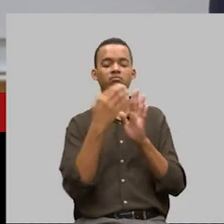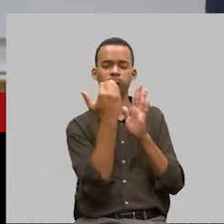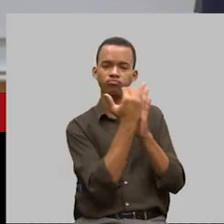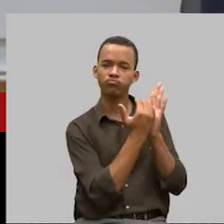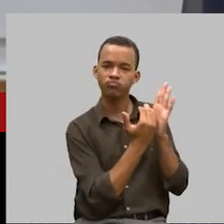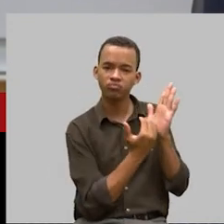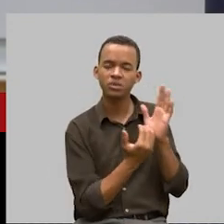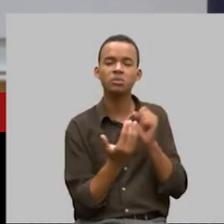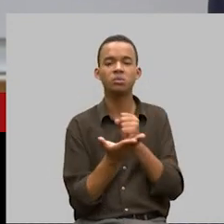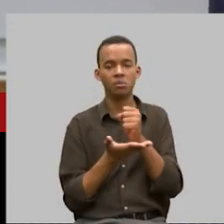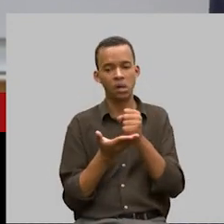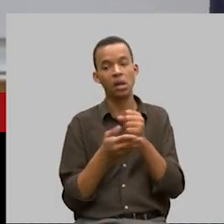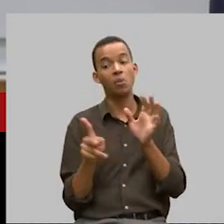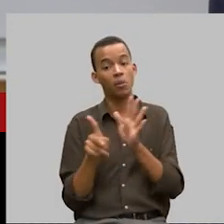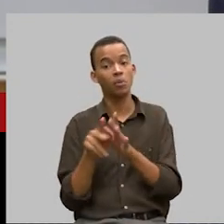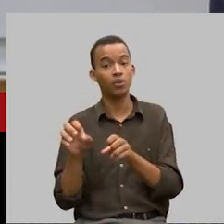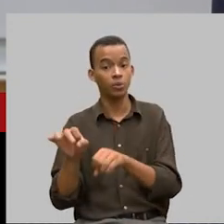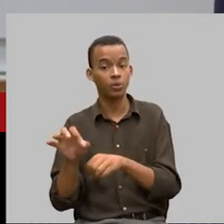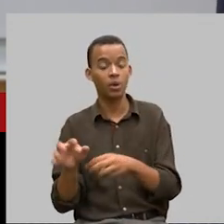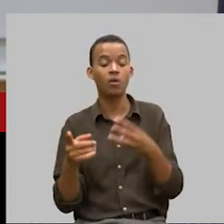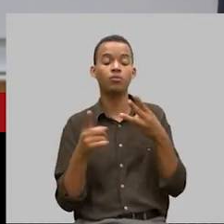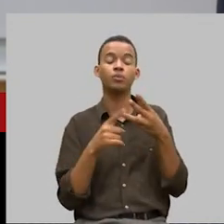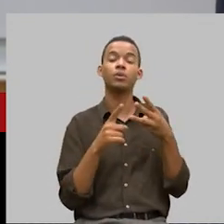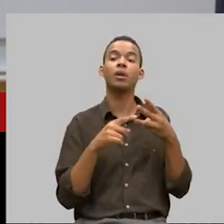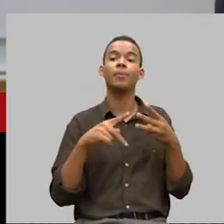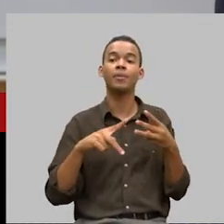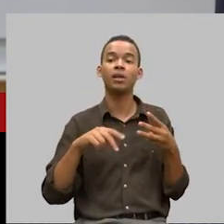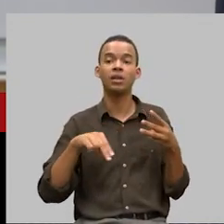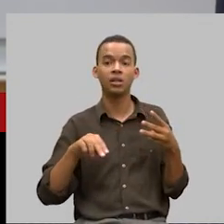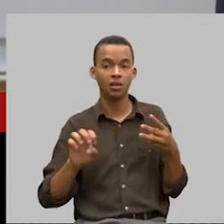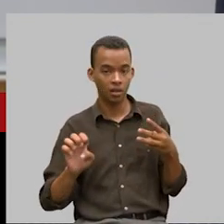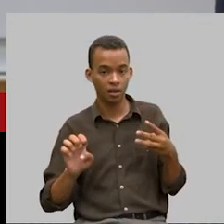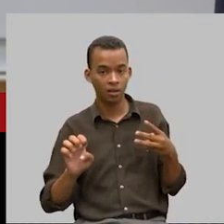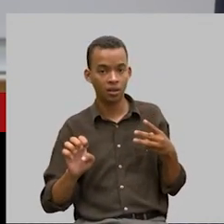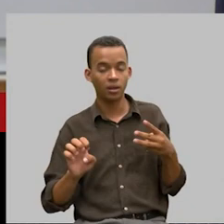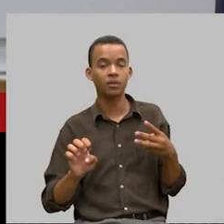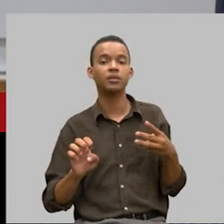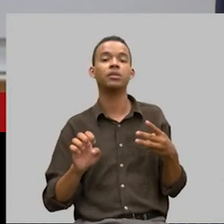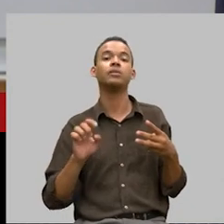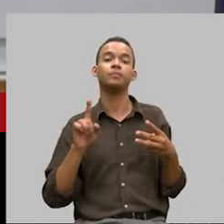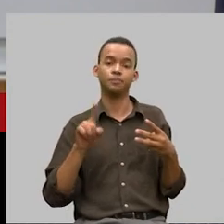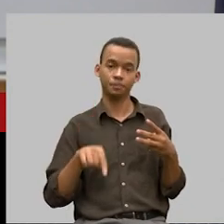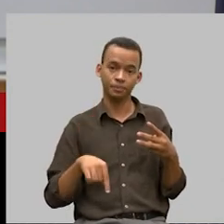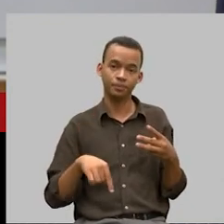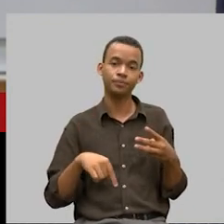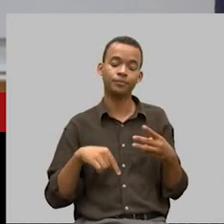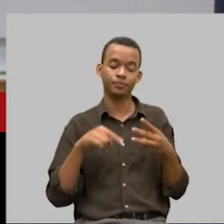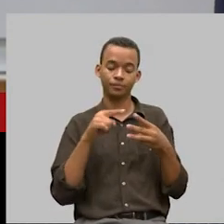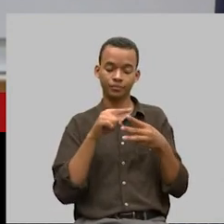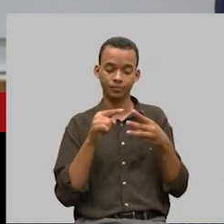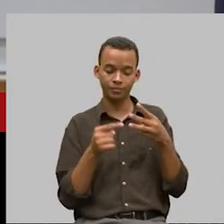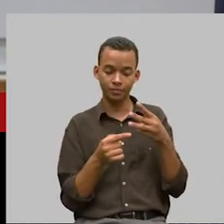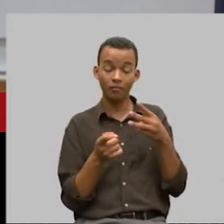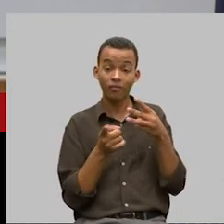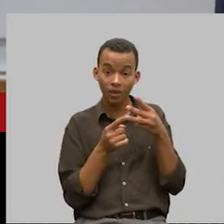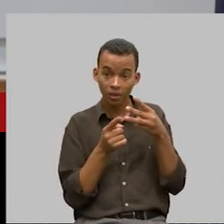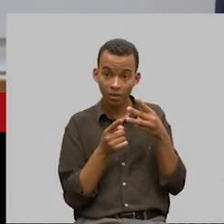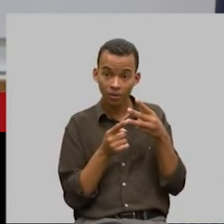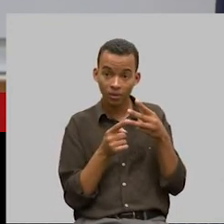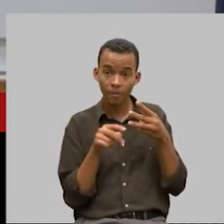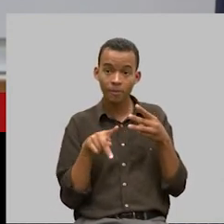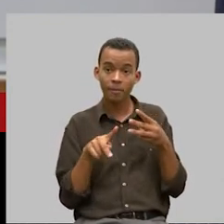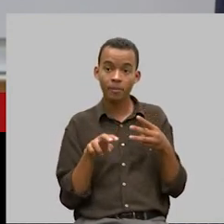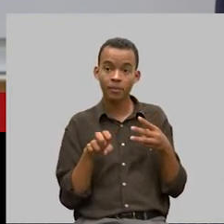tudo de educação e a terceira é o plano nacional de educação depois que a gente aprova esse plano nacional de